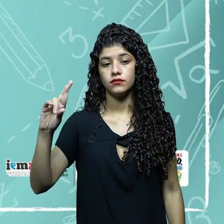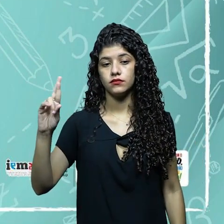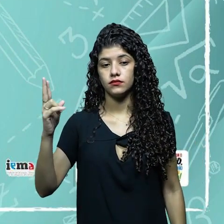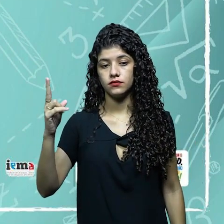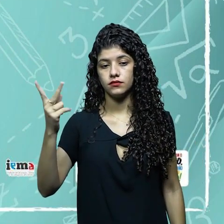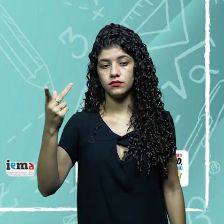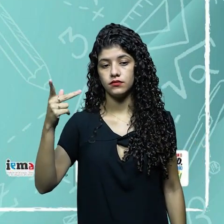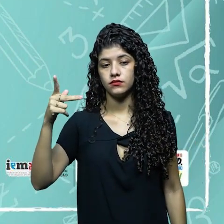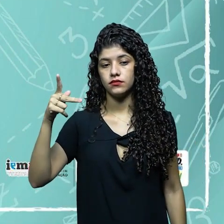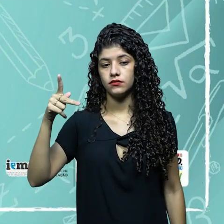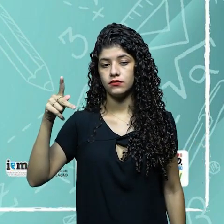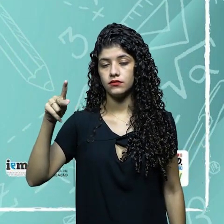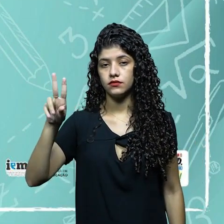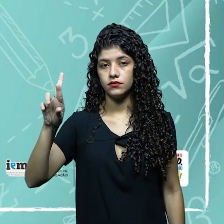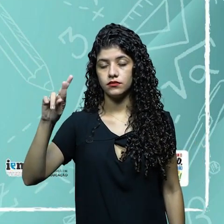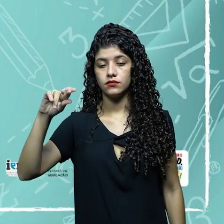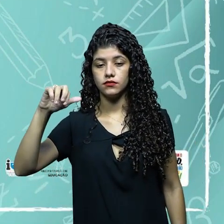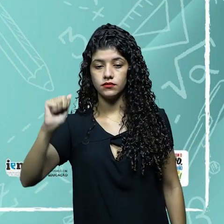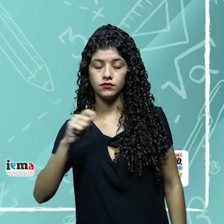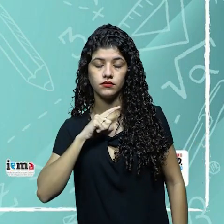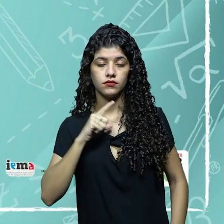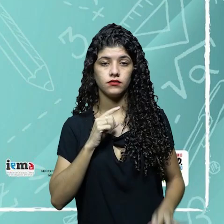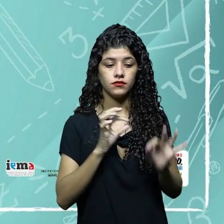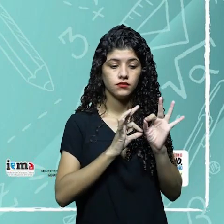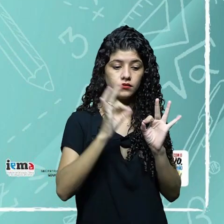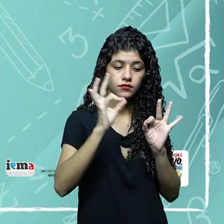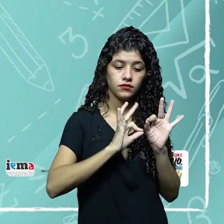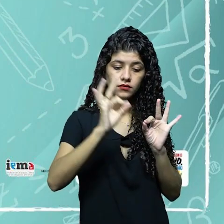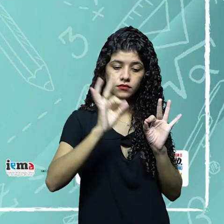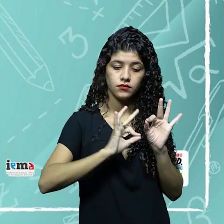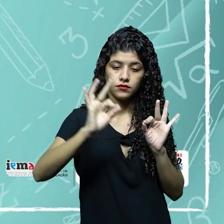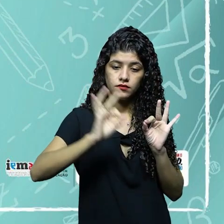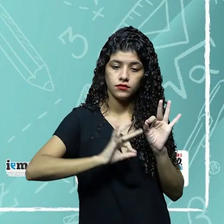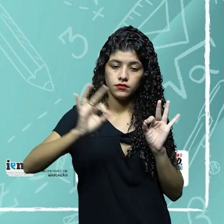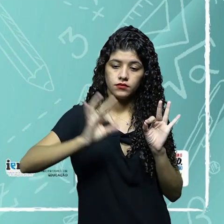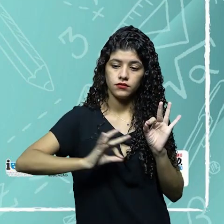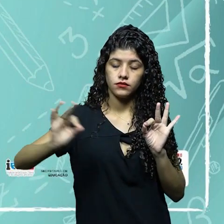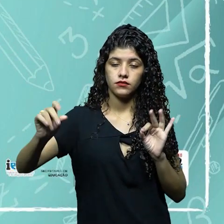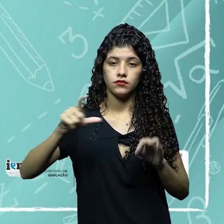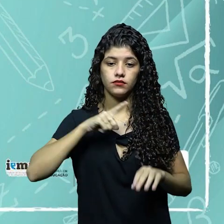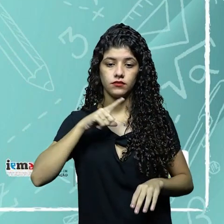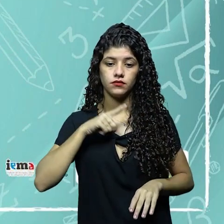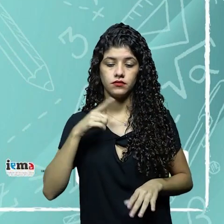tem com listras, tem com